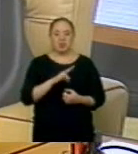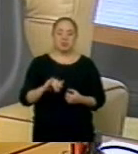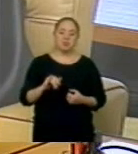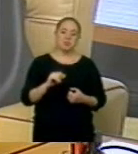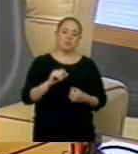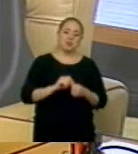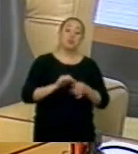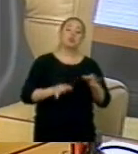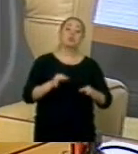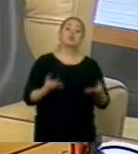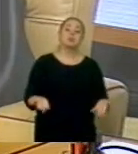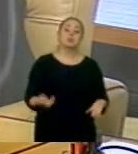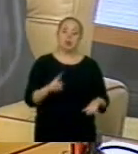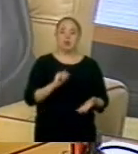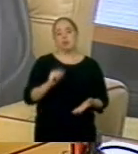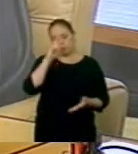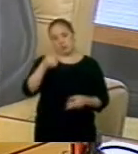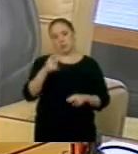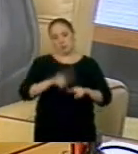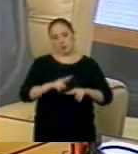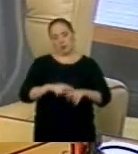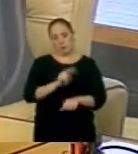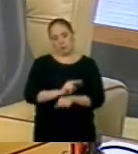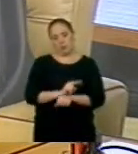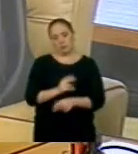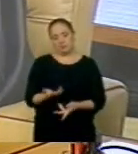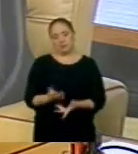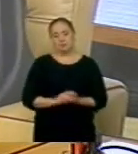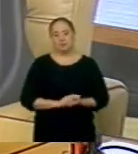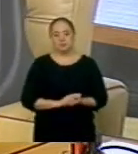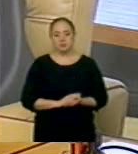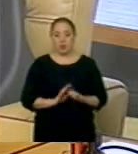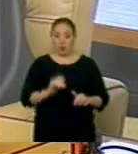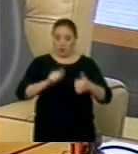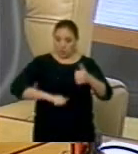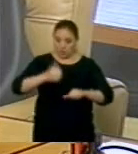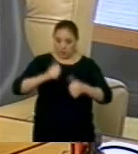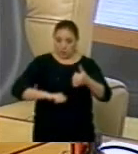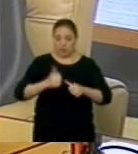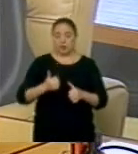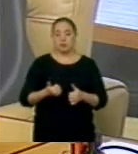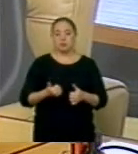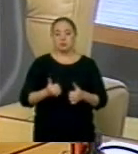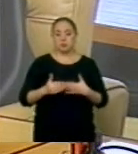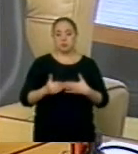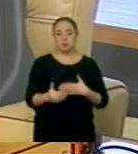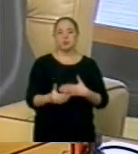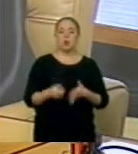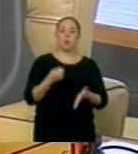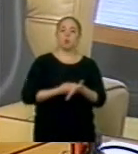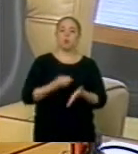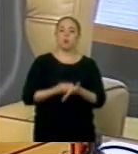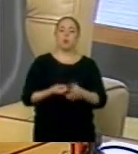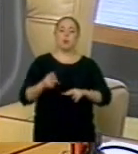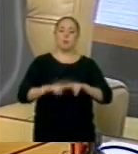juiz? Decretará a prisão preventiva. Ora, a análise jurisdicional que se sucede obrigatoriamente à